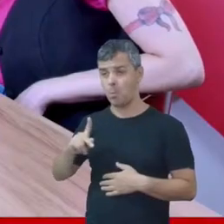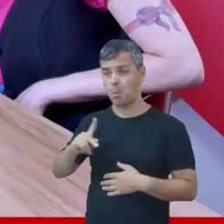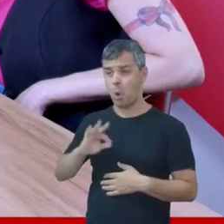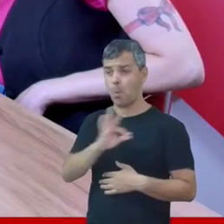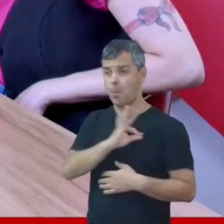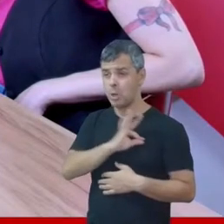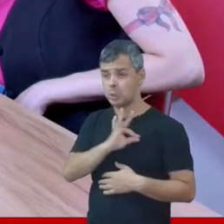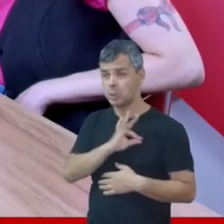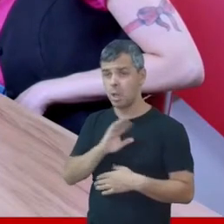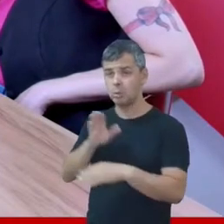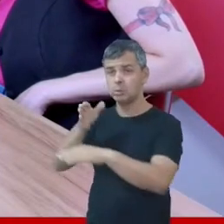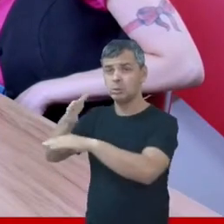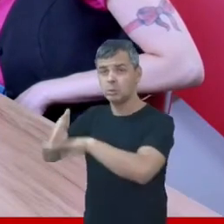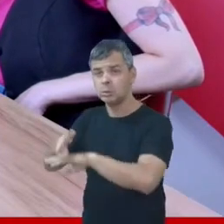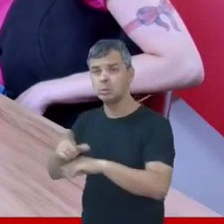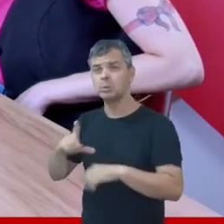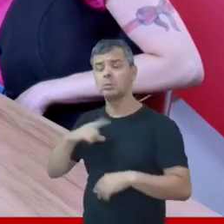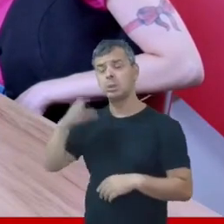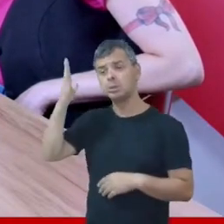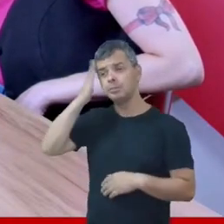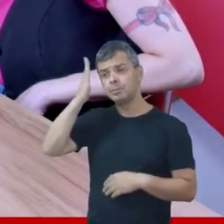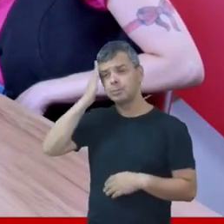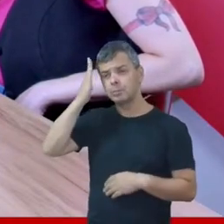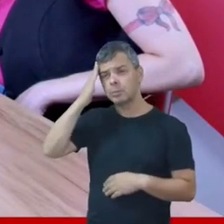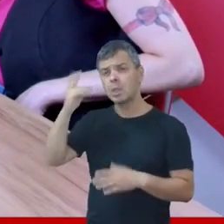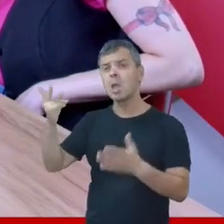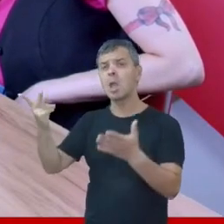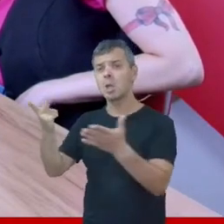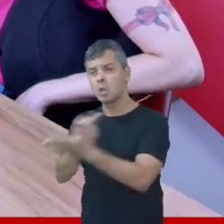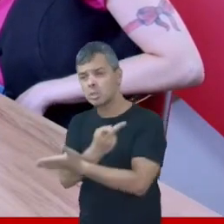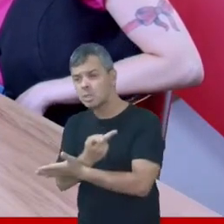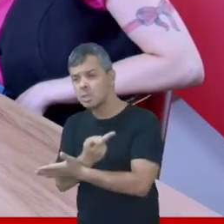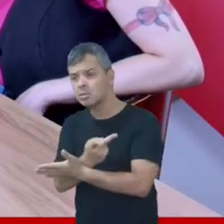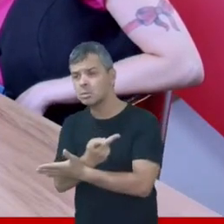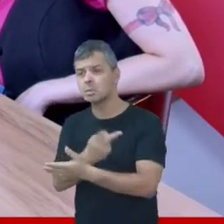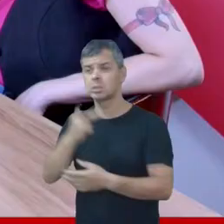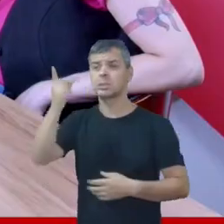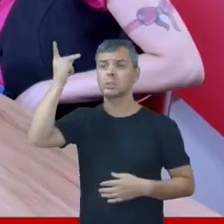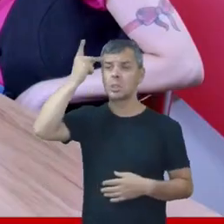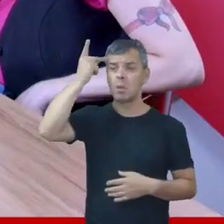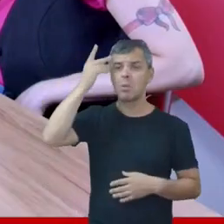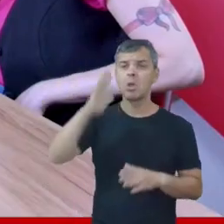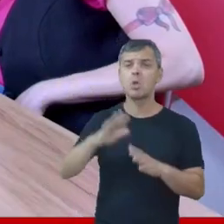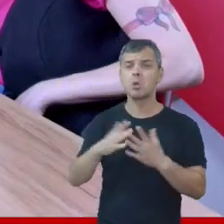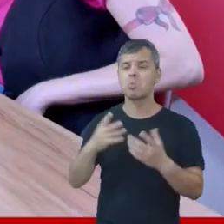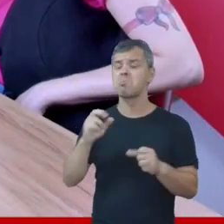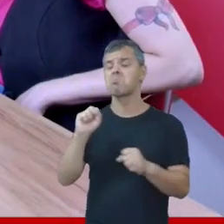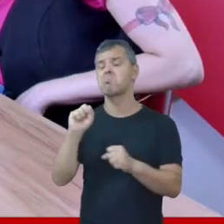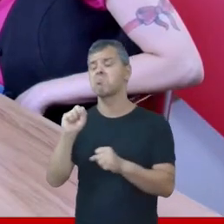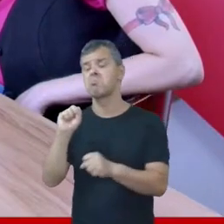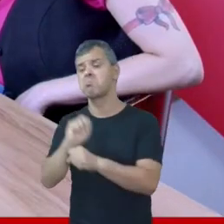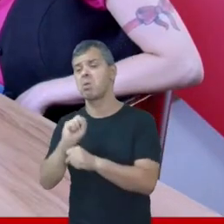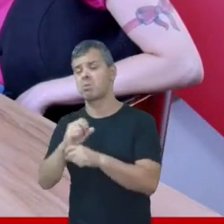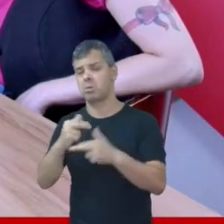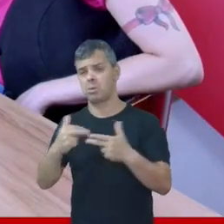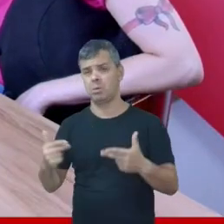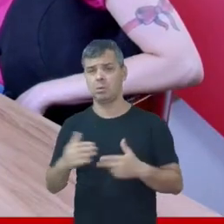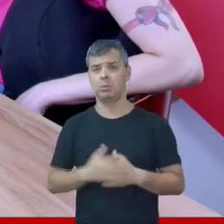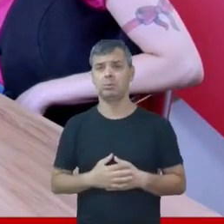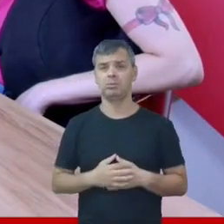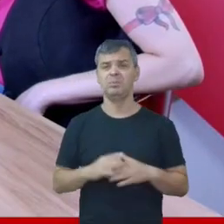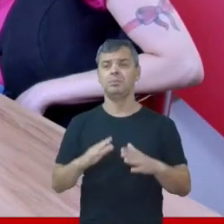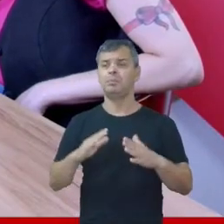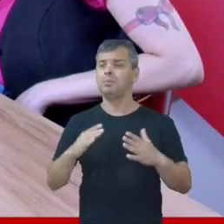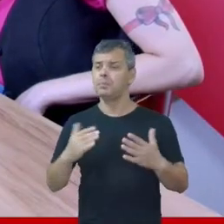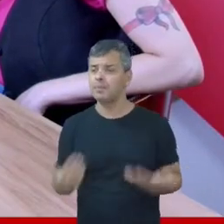isso. E aí, é isso. Também a gente sabe o que está acontecendo em São Paulo, então não tem como esperar também outras coisas, né? Enfim,